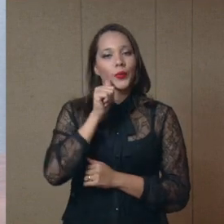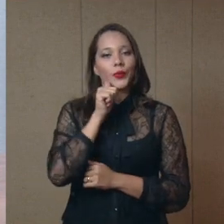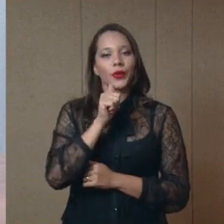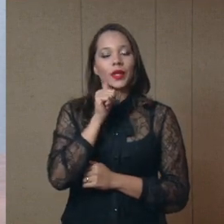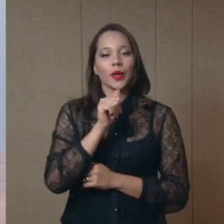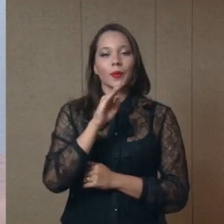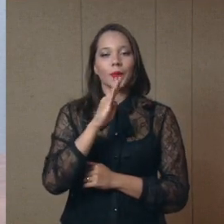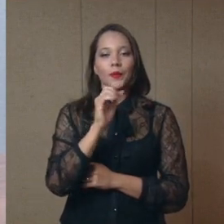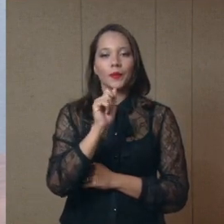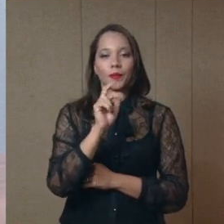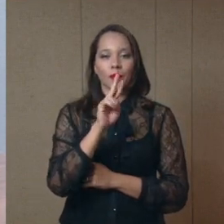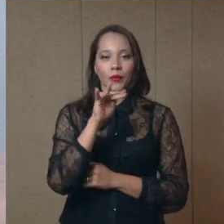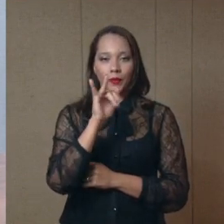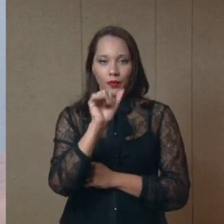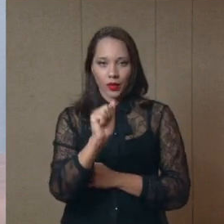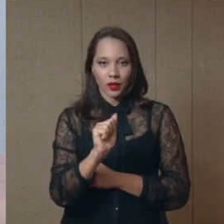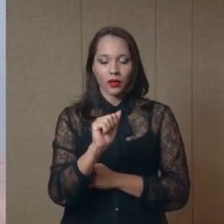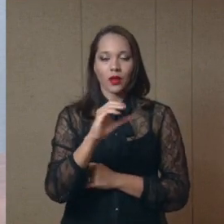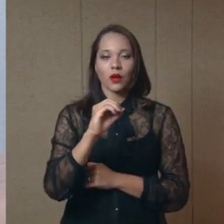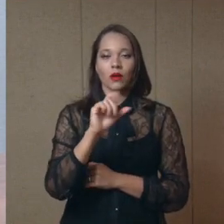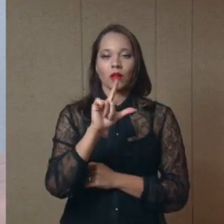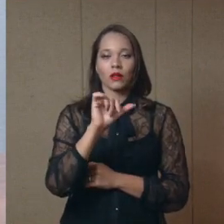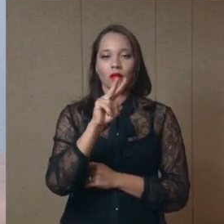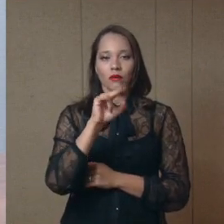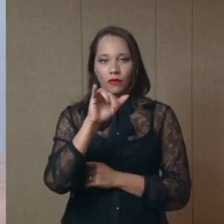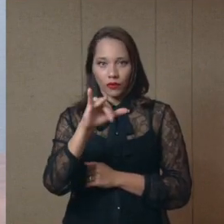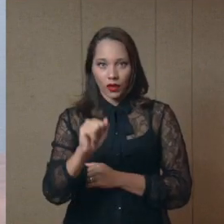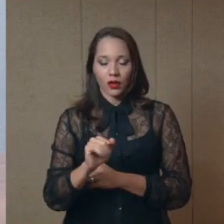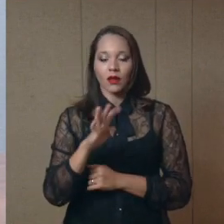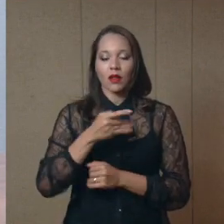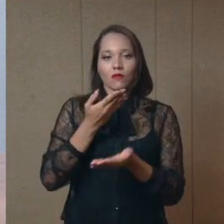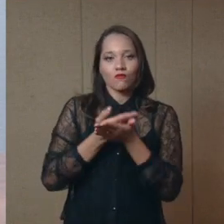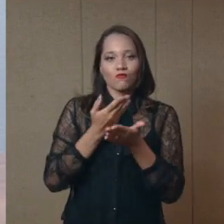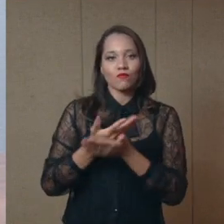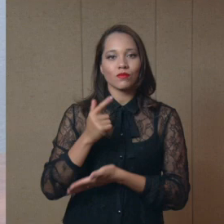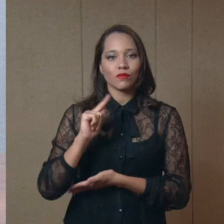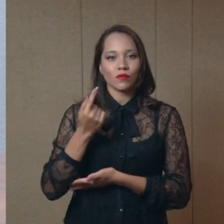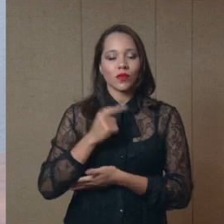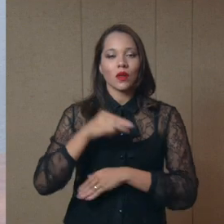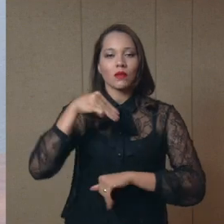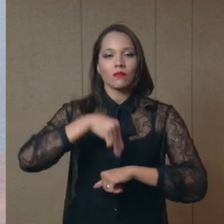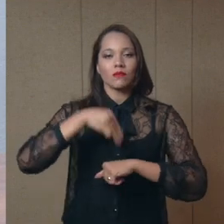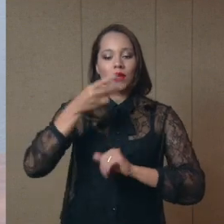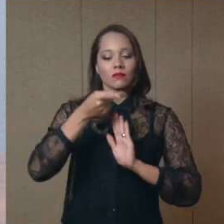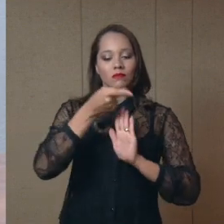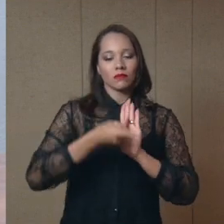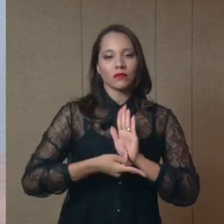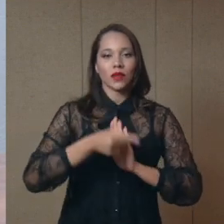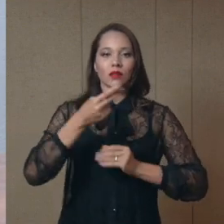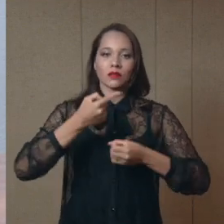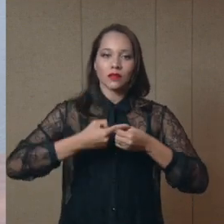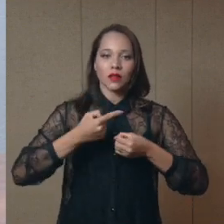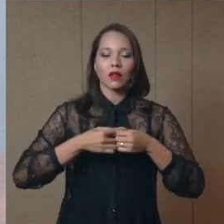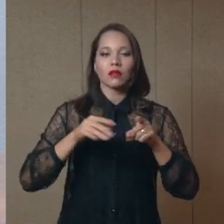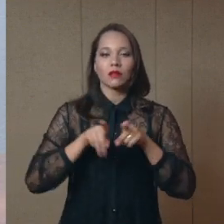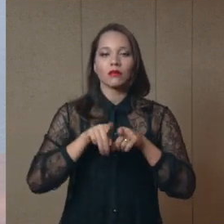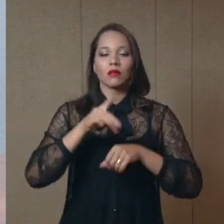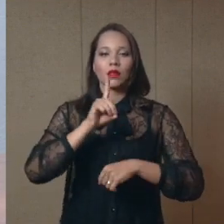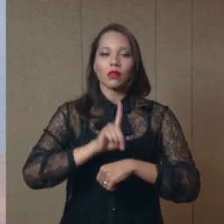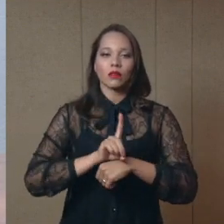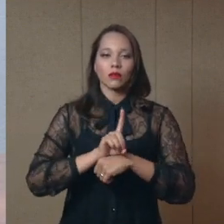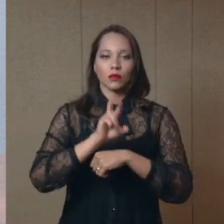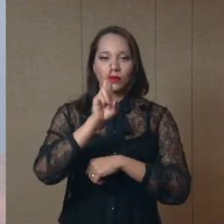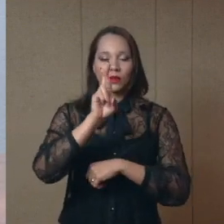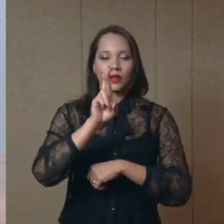barbara com liberando margutti geógrafa nesta em planejamento urbano e doutoranda